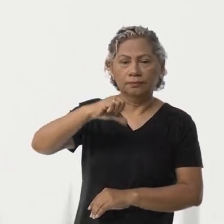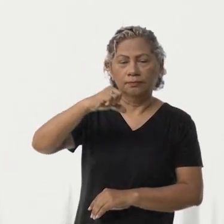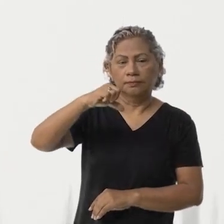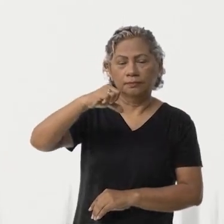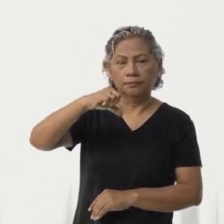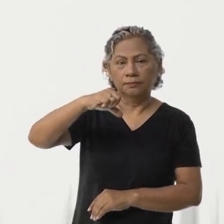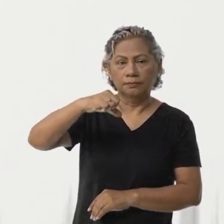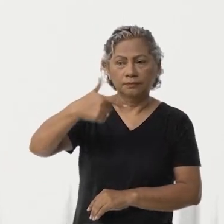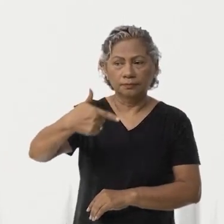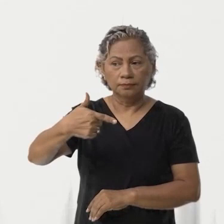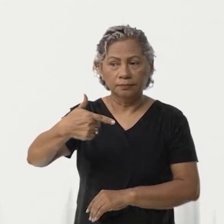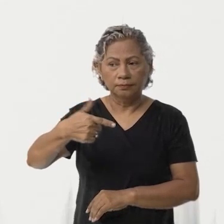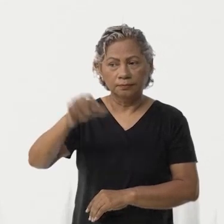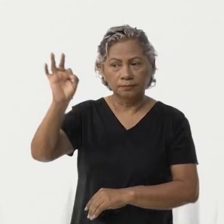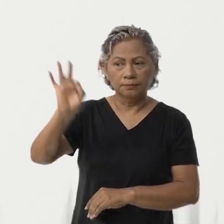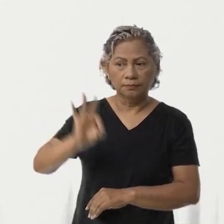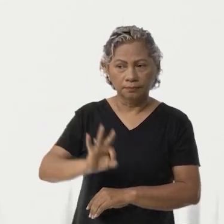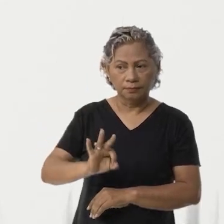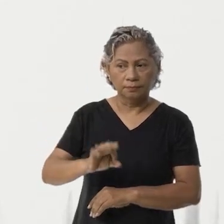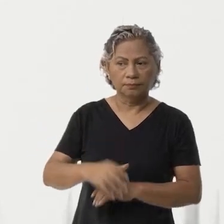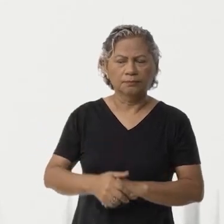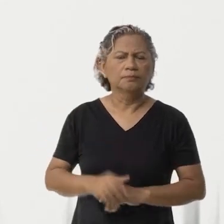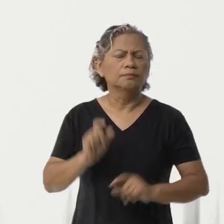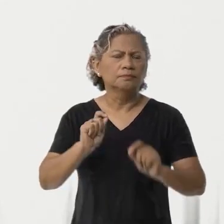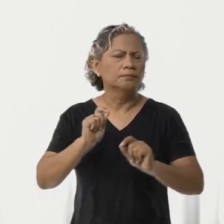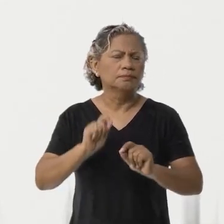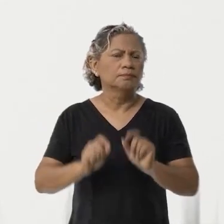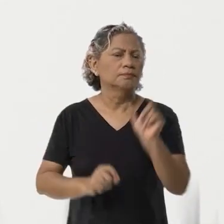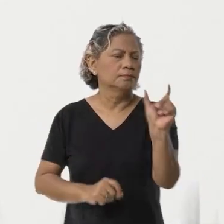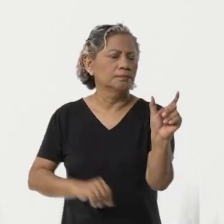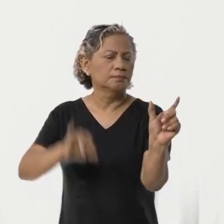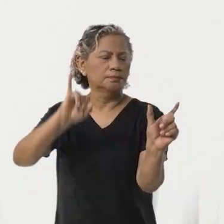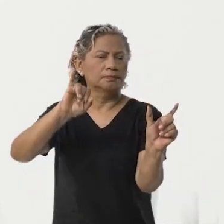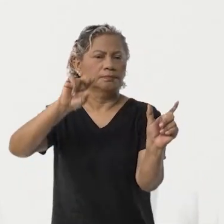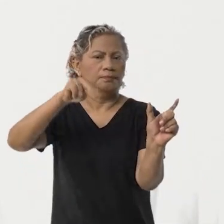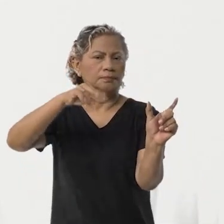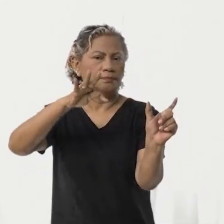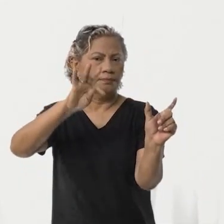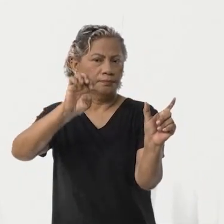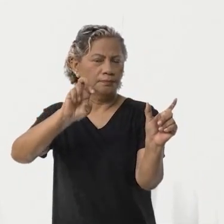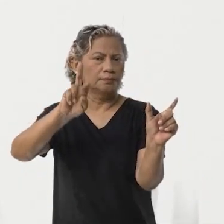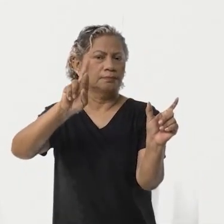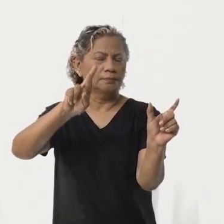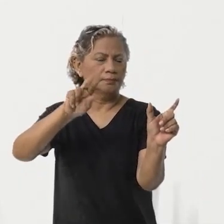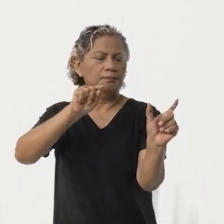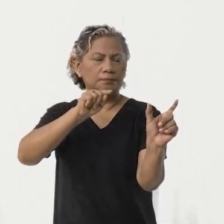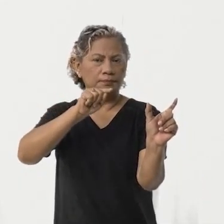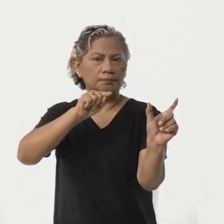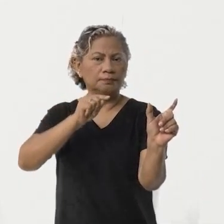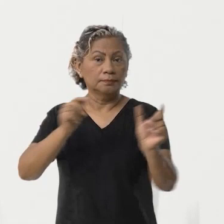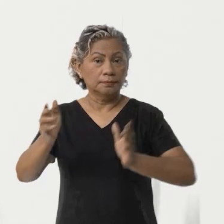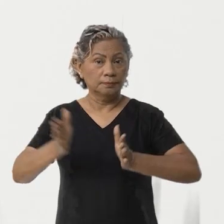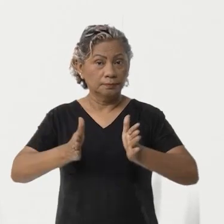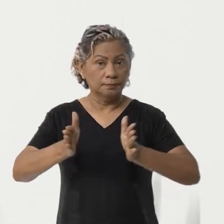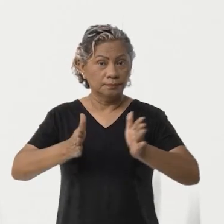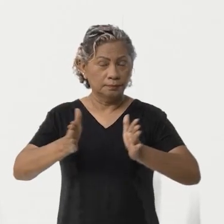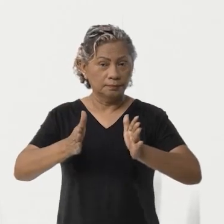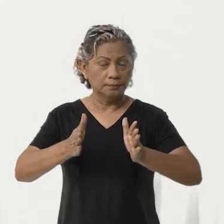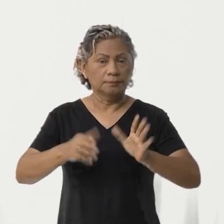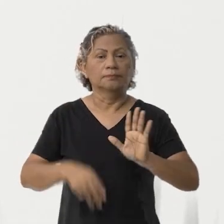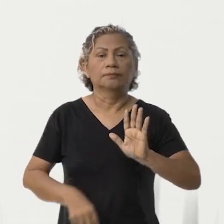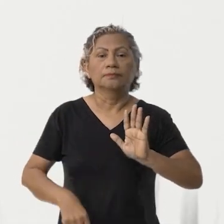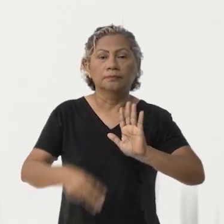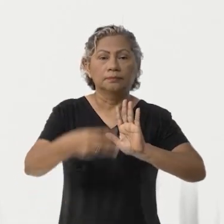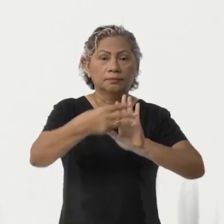zona intertropical. O que quer dizer esse inter? Lembra da aula de português? Inter quer dizer entre,